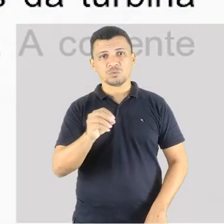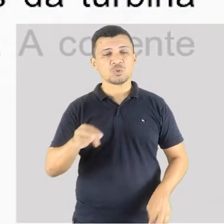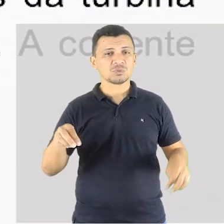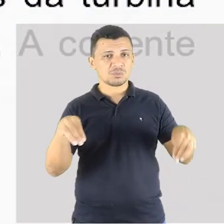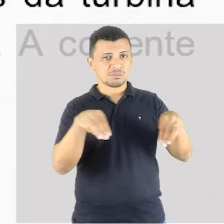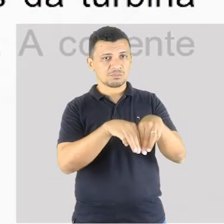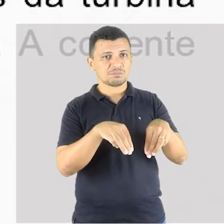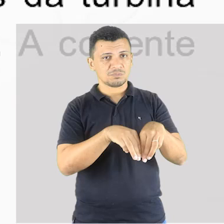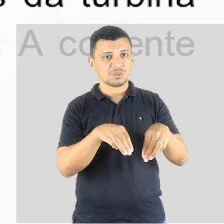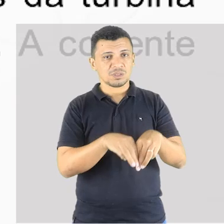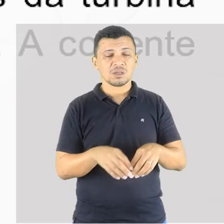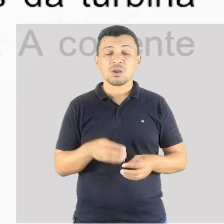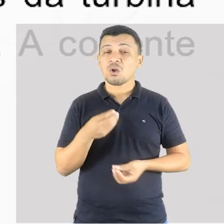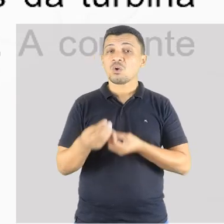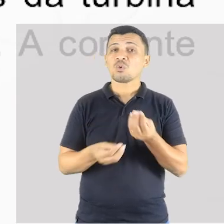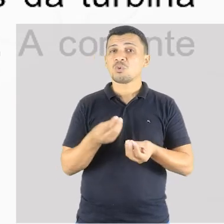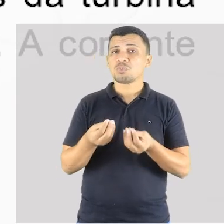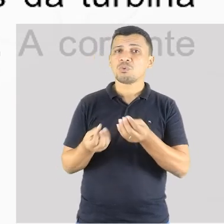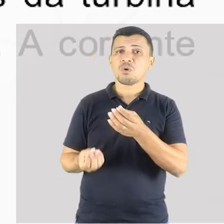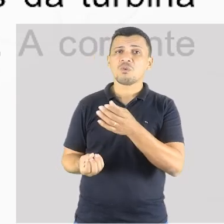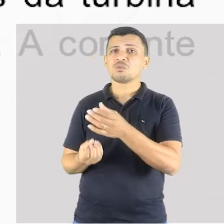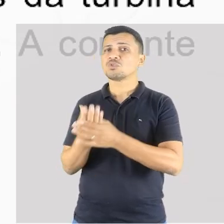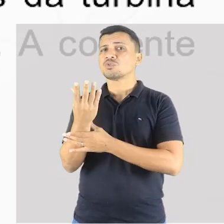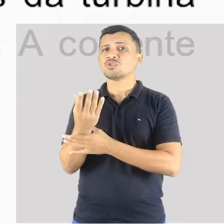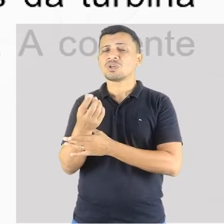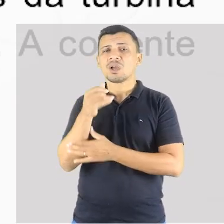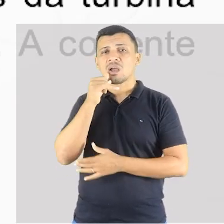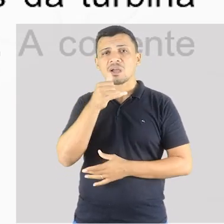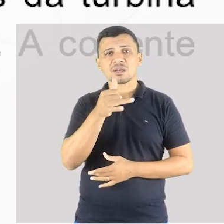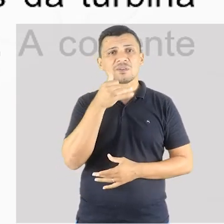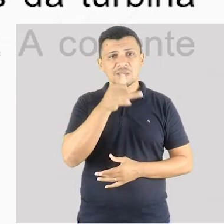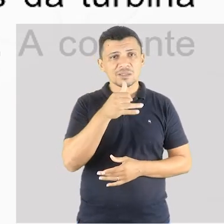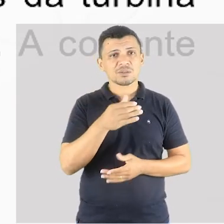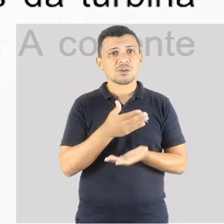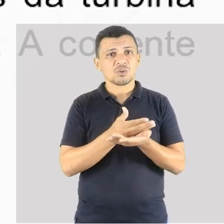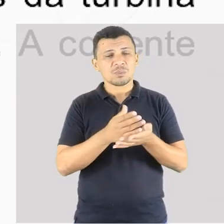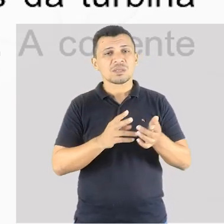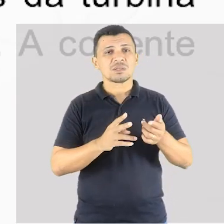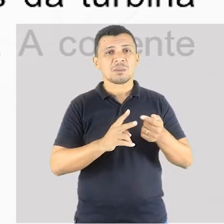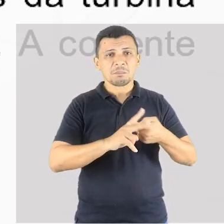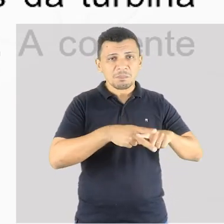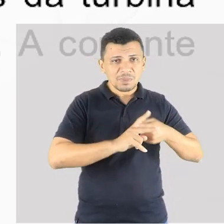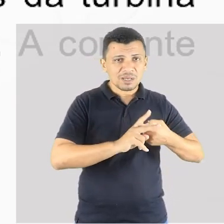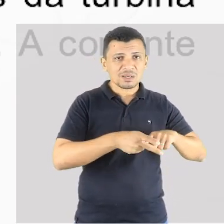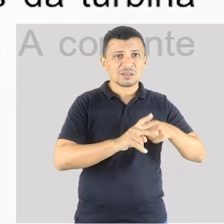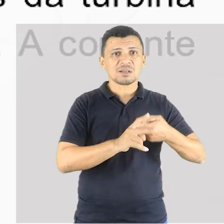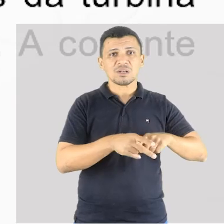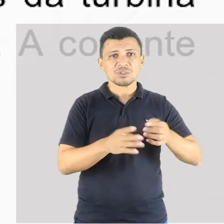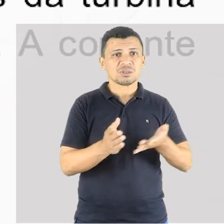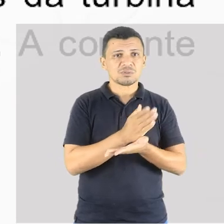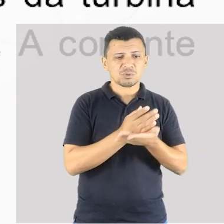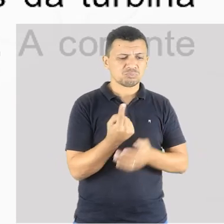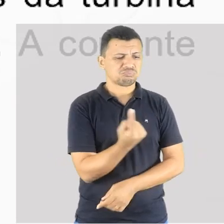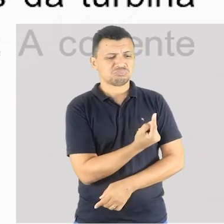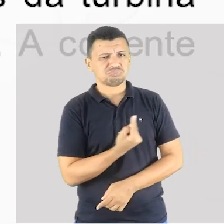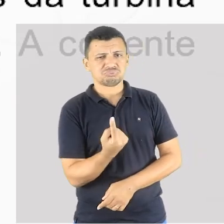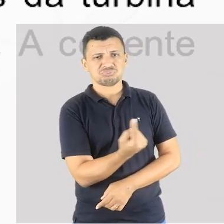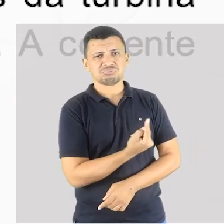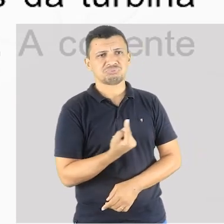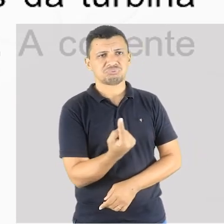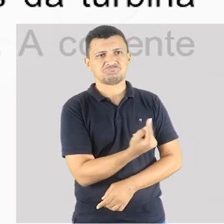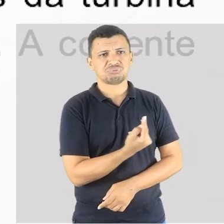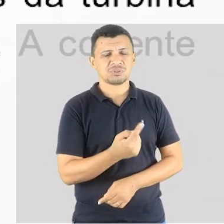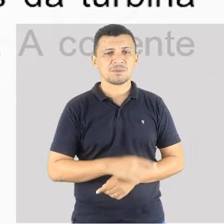Nessas usinas, a produção de energia elétrica ocorre através de energia mecânica, de rotação, de um eixo. Aí vamos para